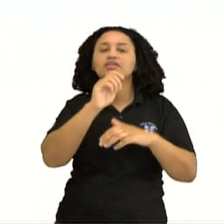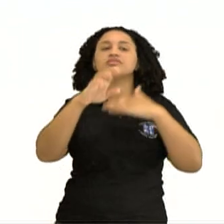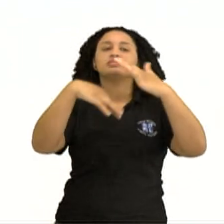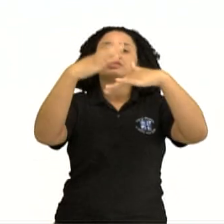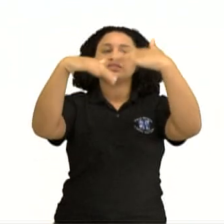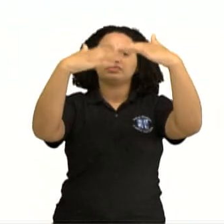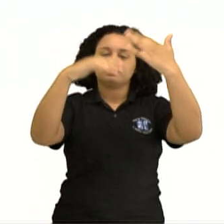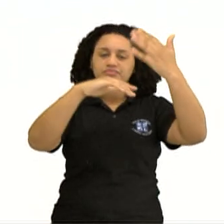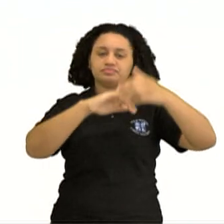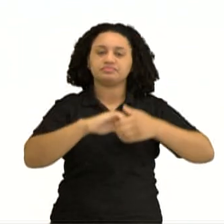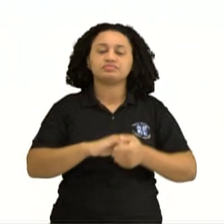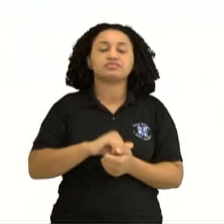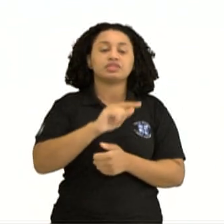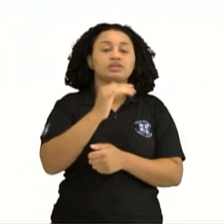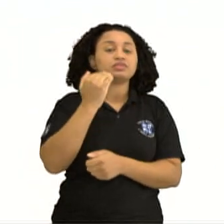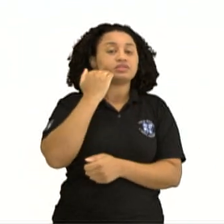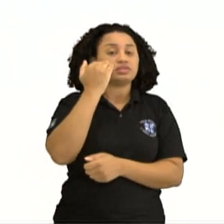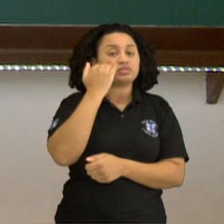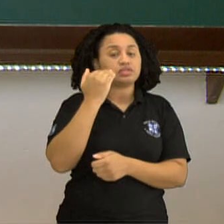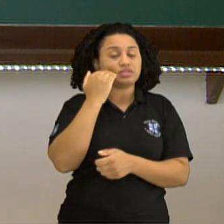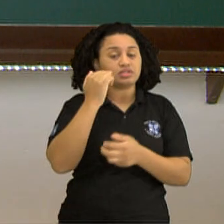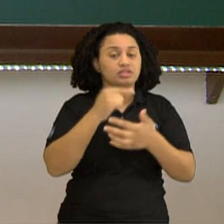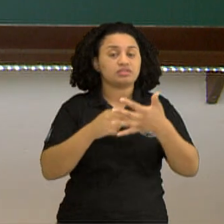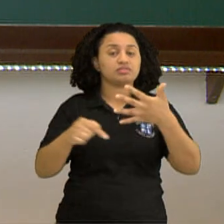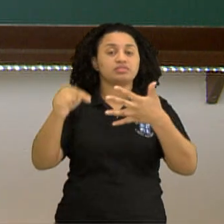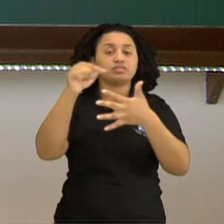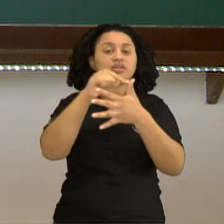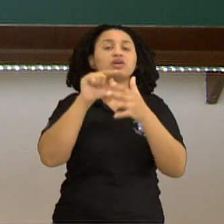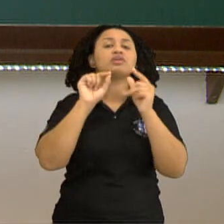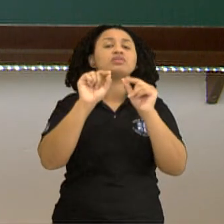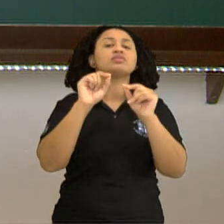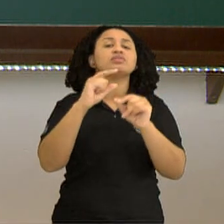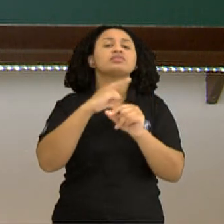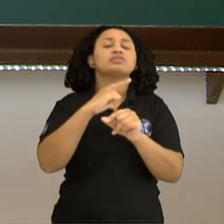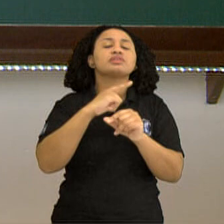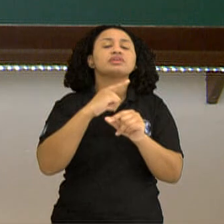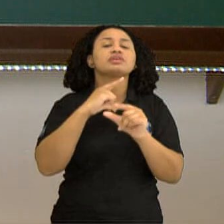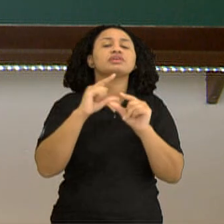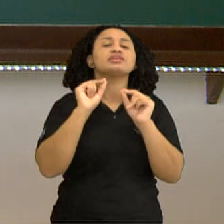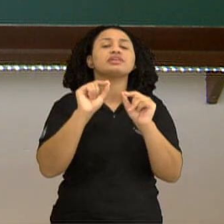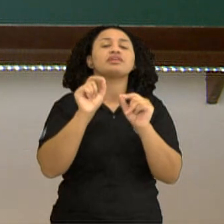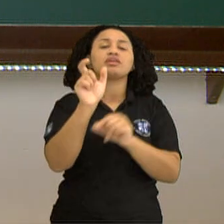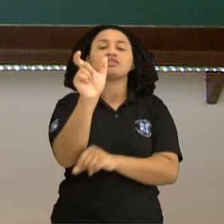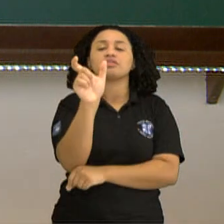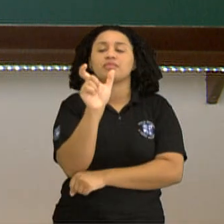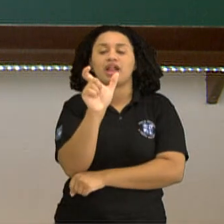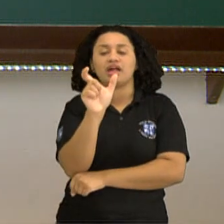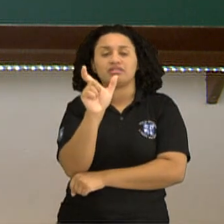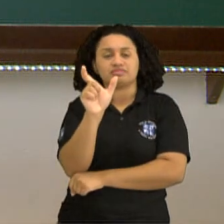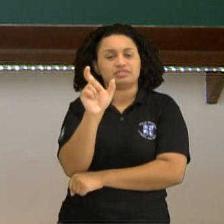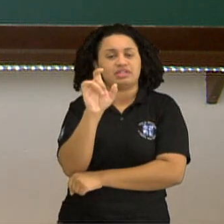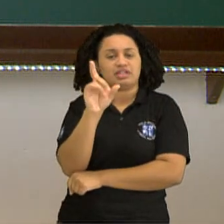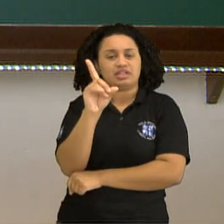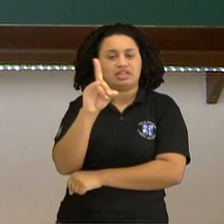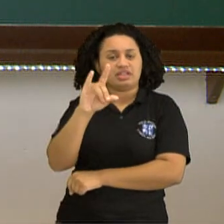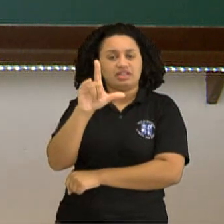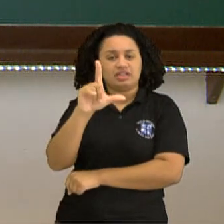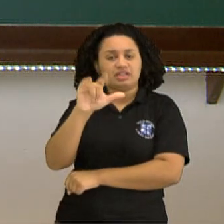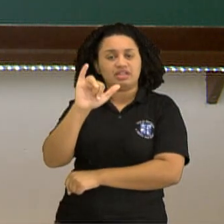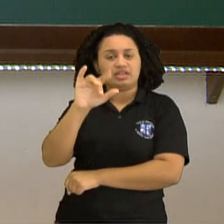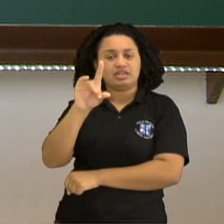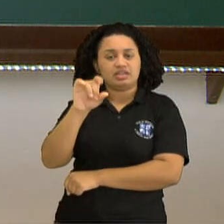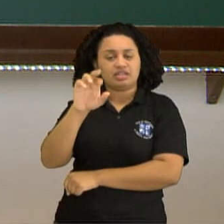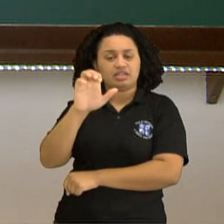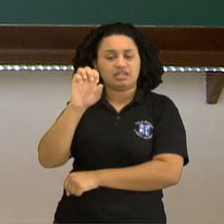Os adolescentes lideram, nós temos ali, em relação à palavra lideram, nós podemos nos